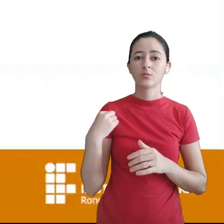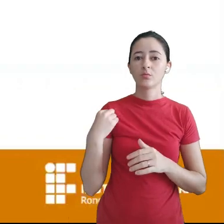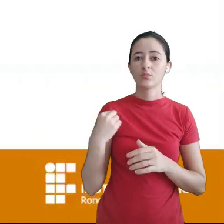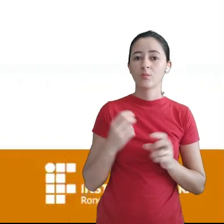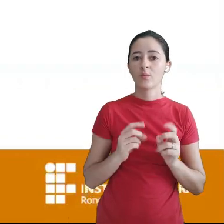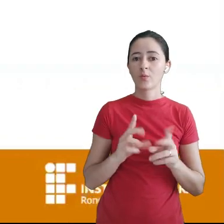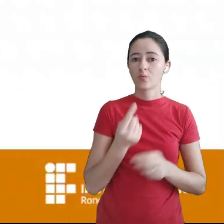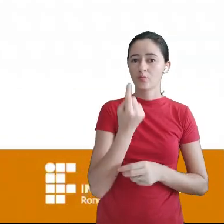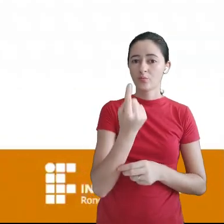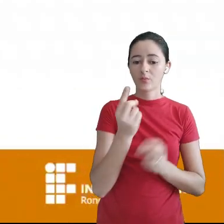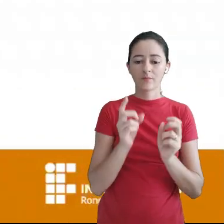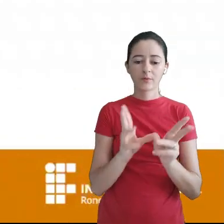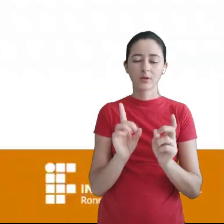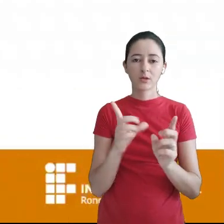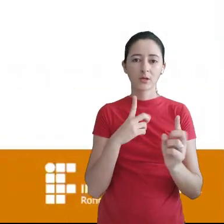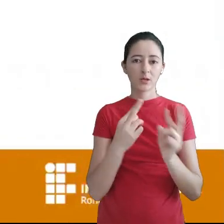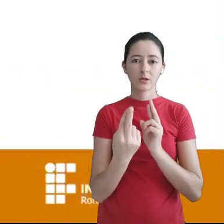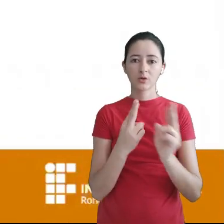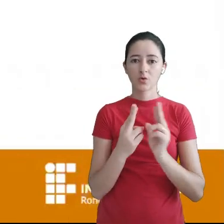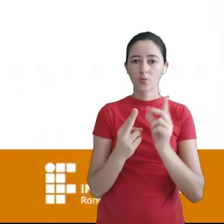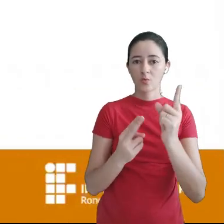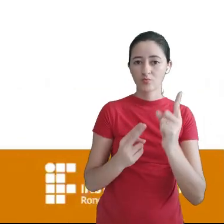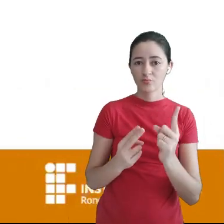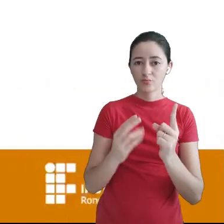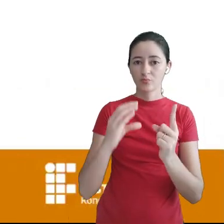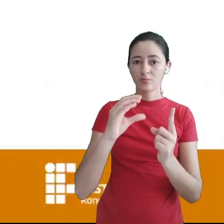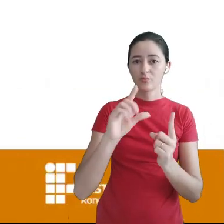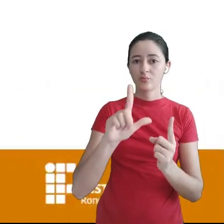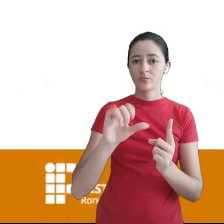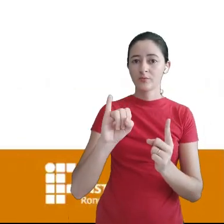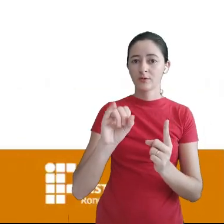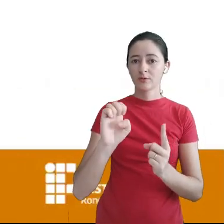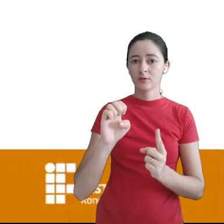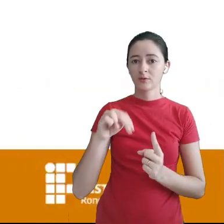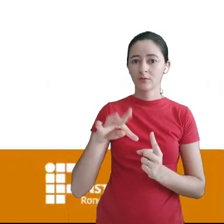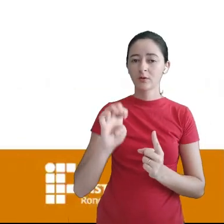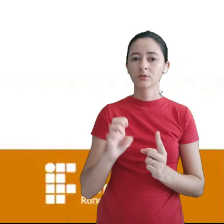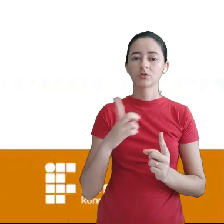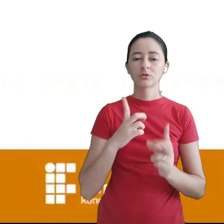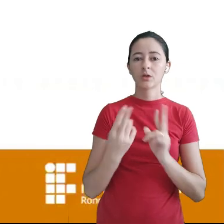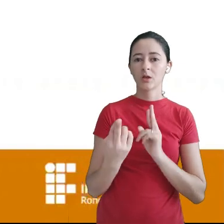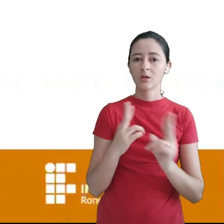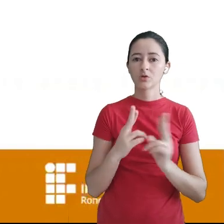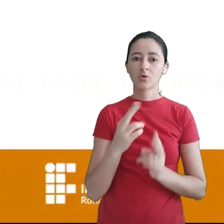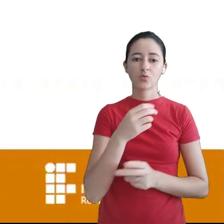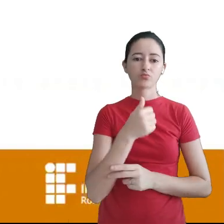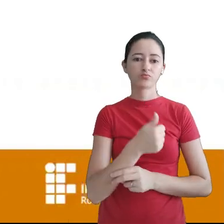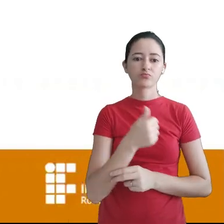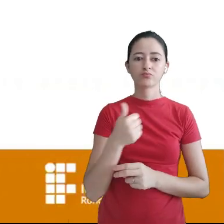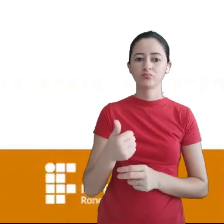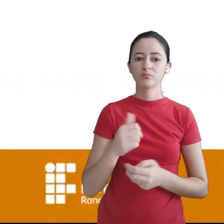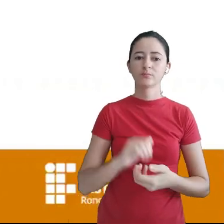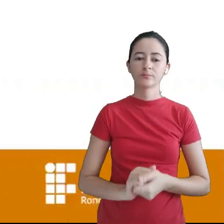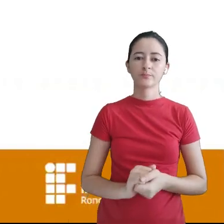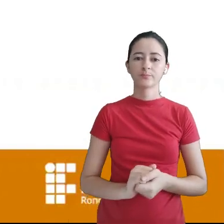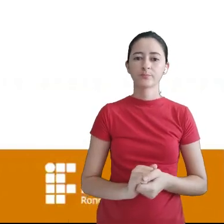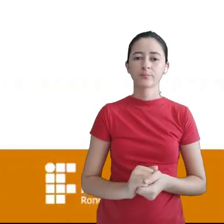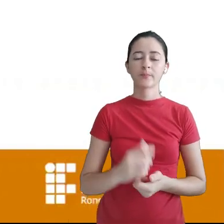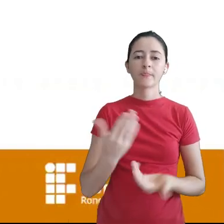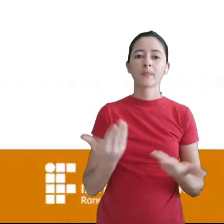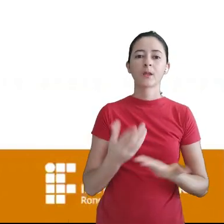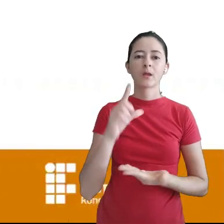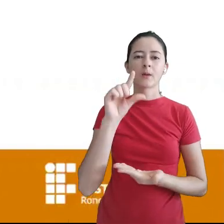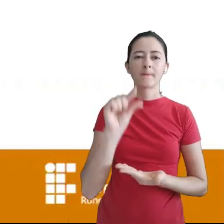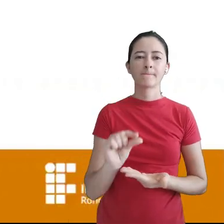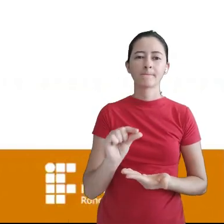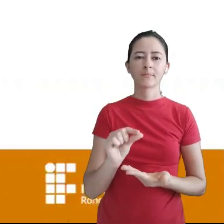Mas, na loja de roupa, uma venda está relacionada a apenas um cliente. Então, aqui teremos relacionamento de cliente para venda de um